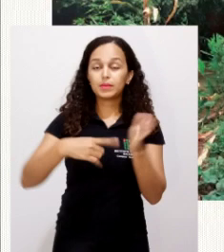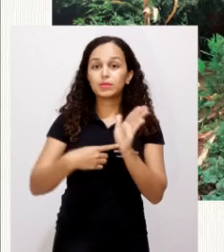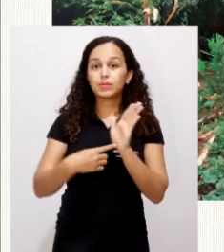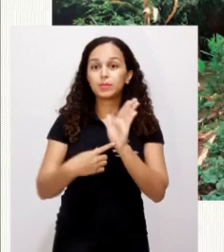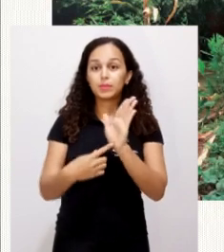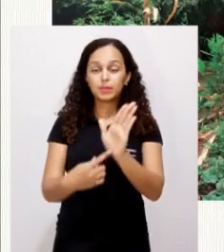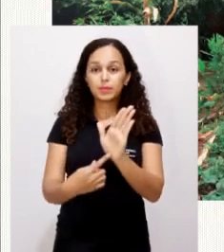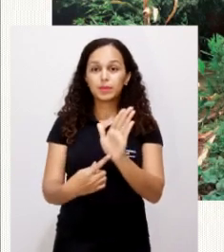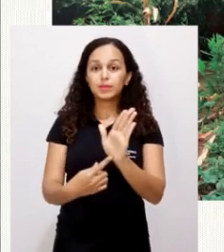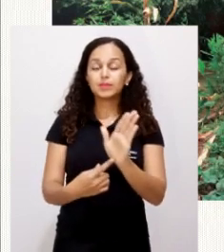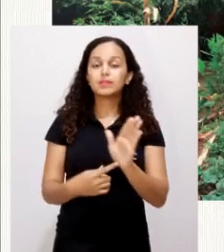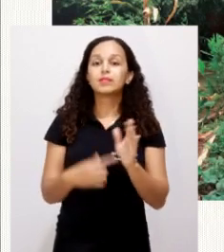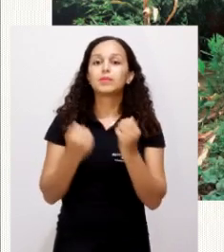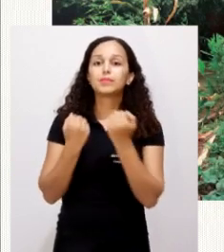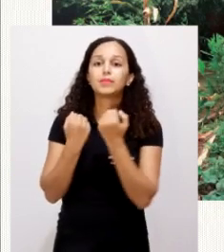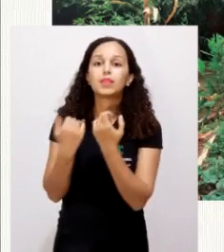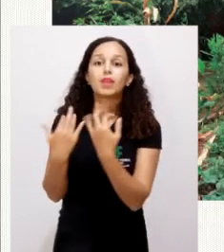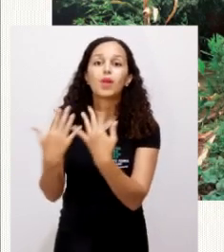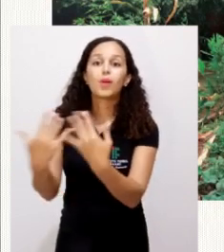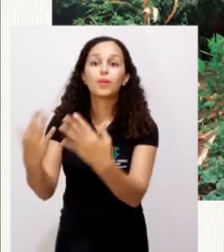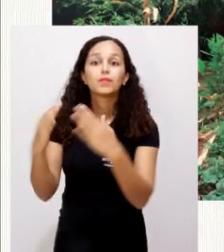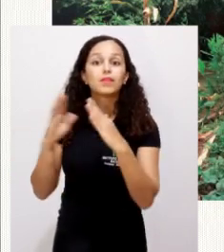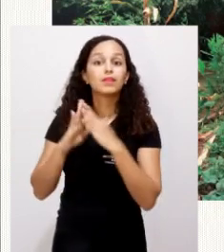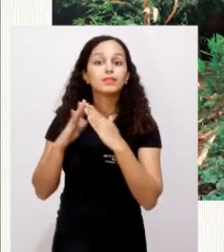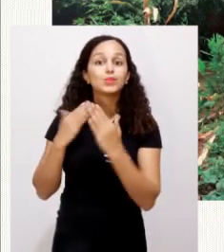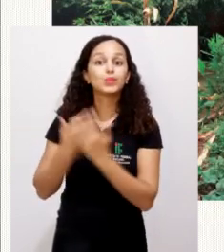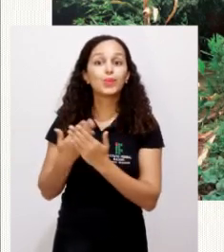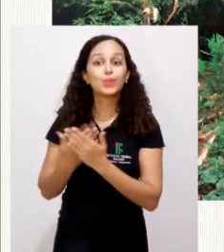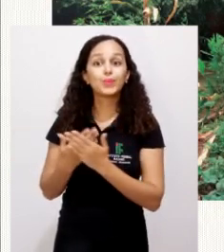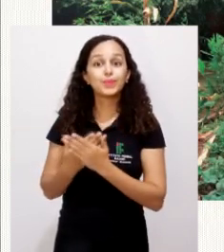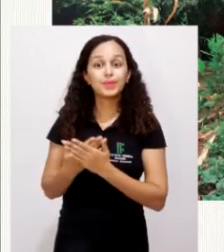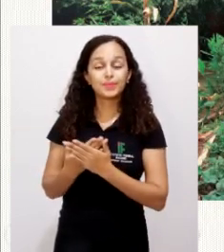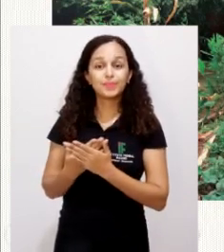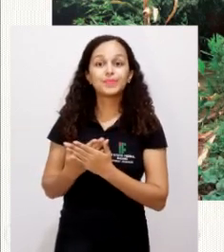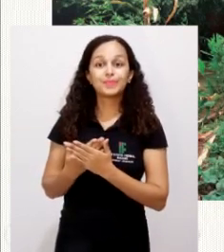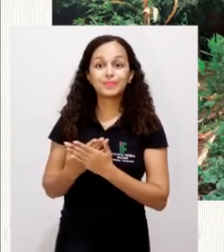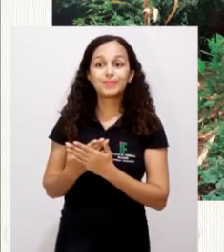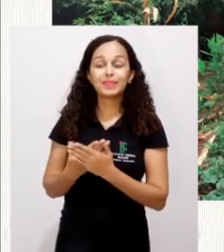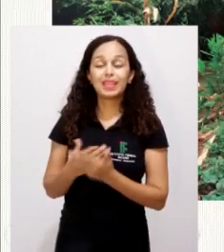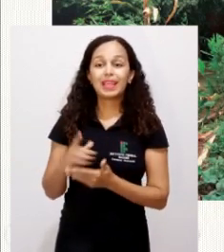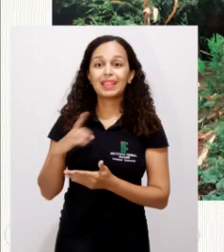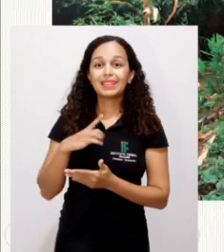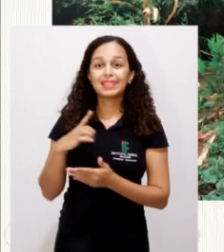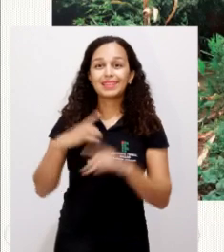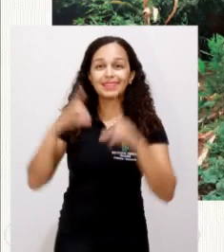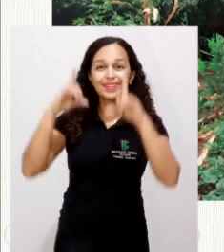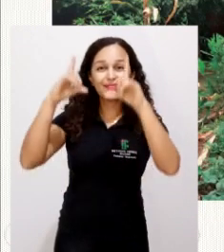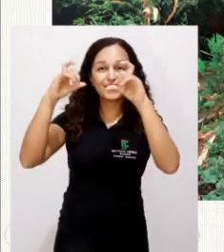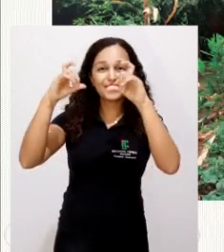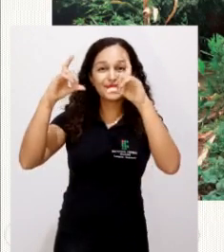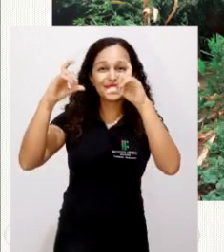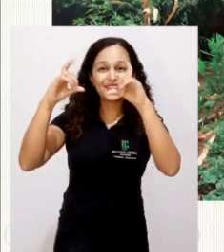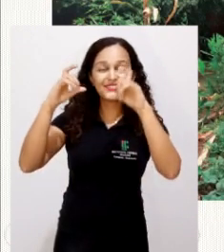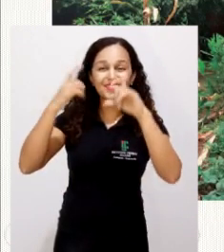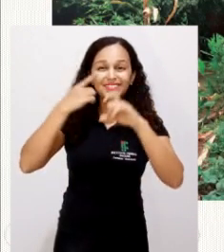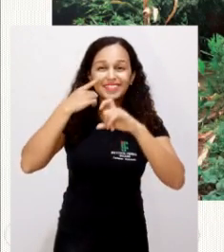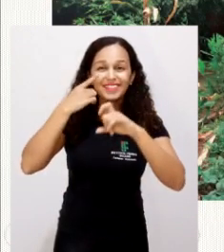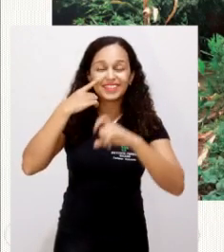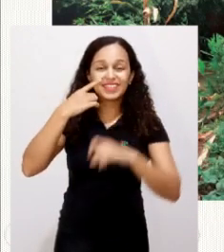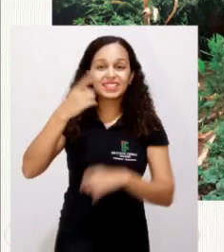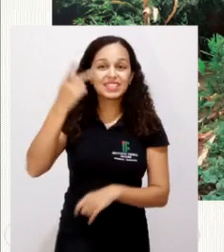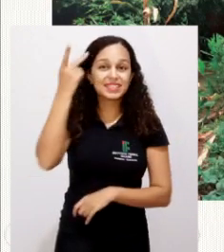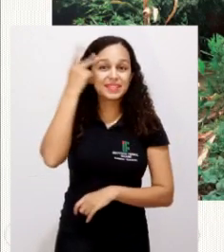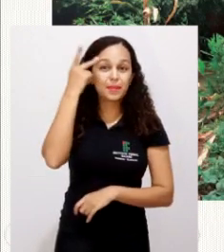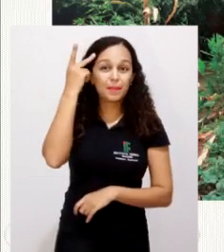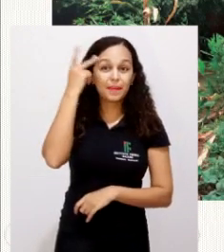uma delas é a horta escolar, a implantação da horta escolar. Aqui tem imagens de uma horta escolar do interior de São